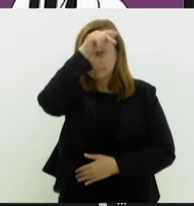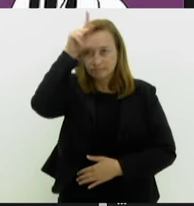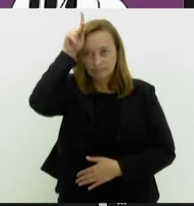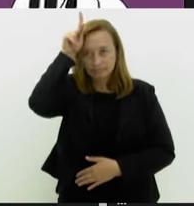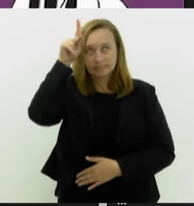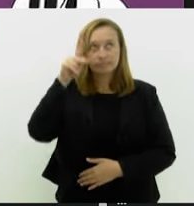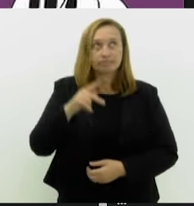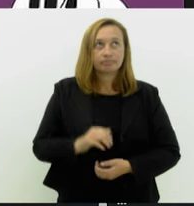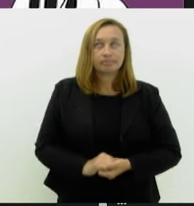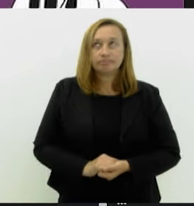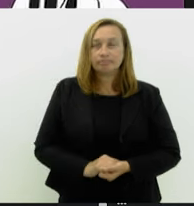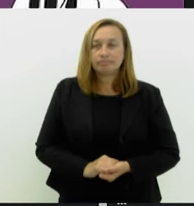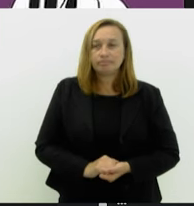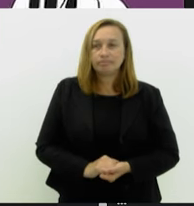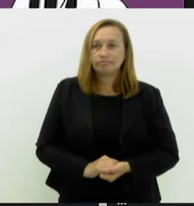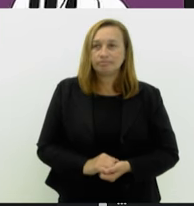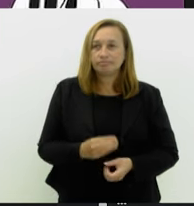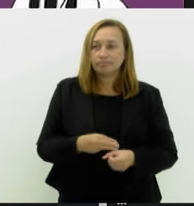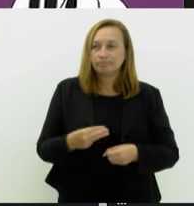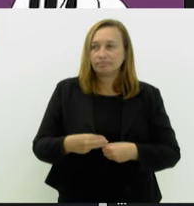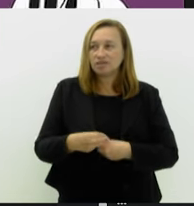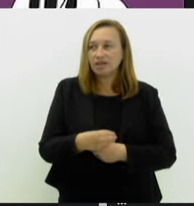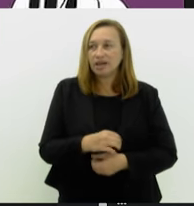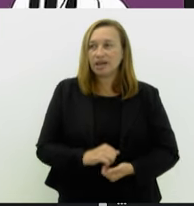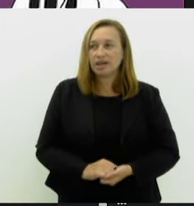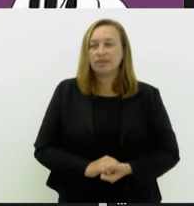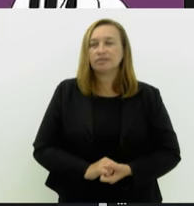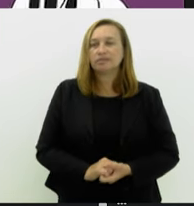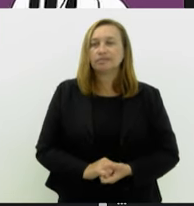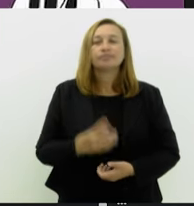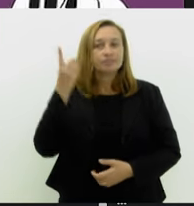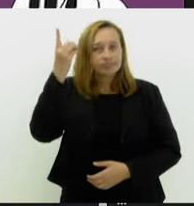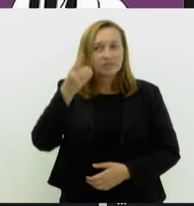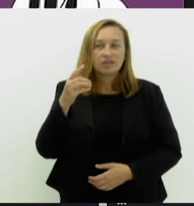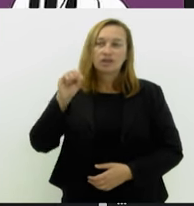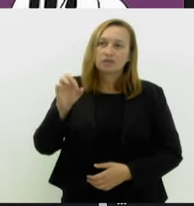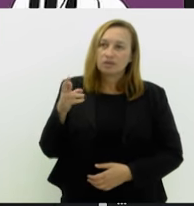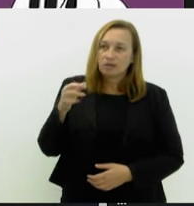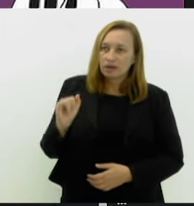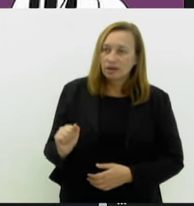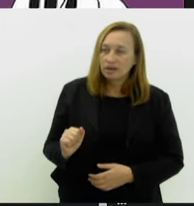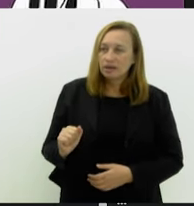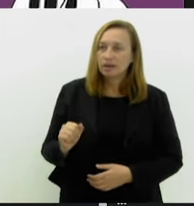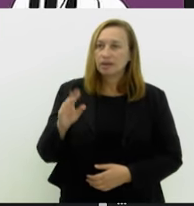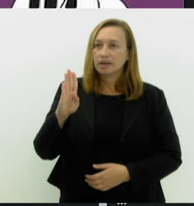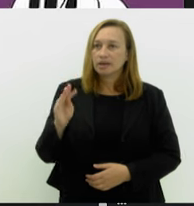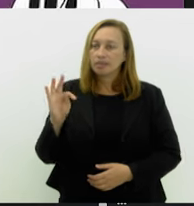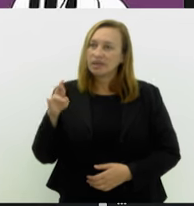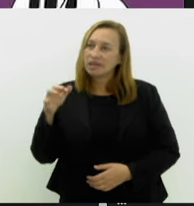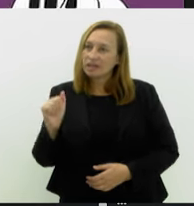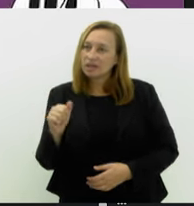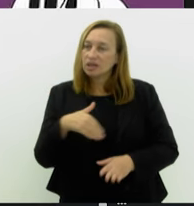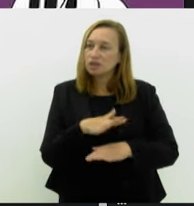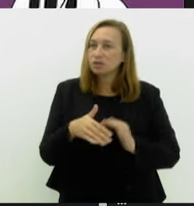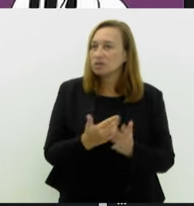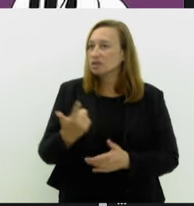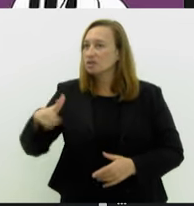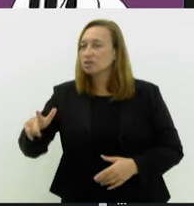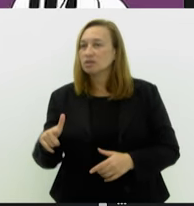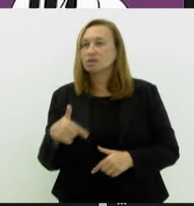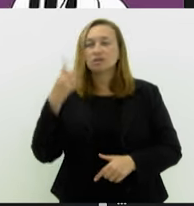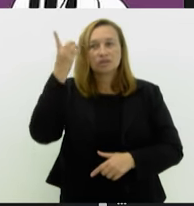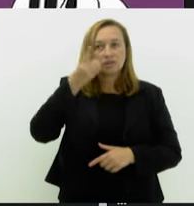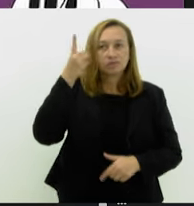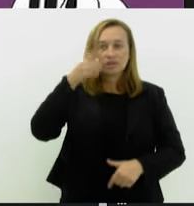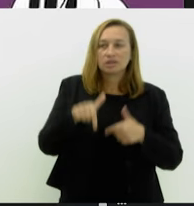e é essa a pauta do trabalho da deputada sorid da deputada Benedita de todas as outras deputadas que trabalham em